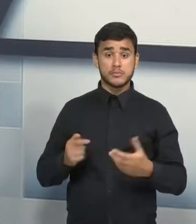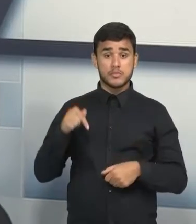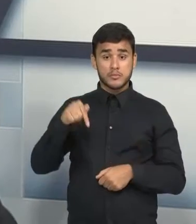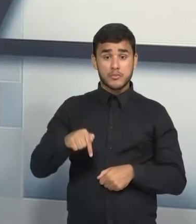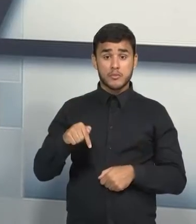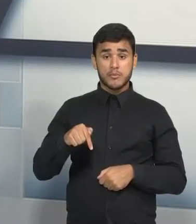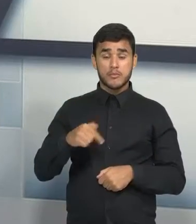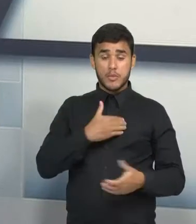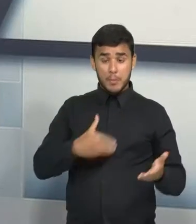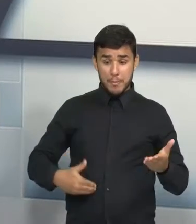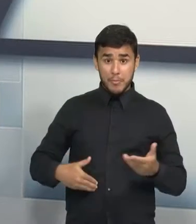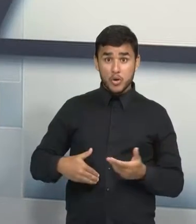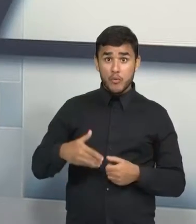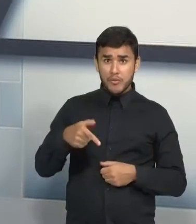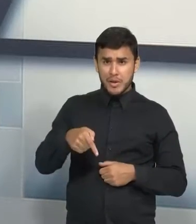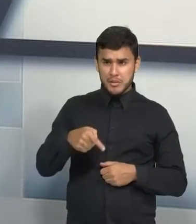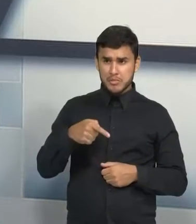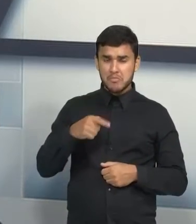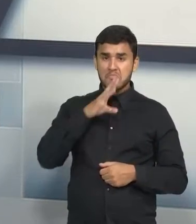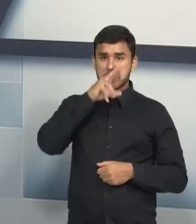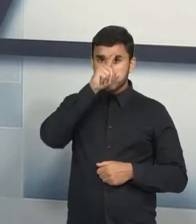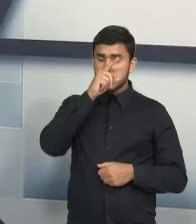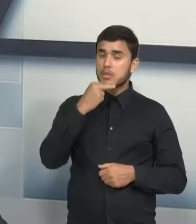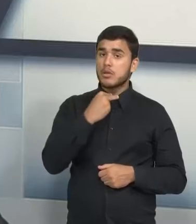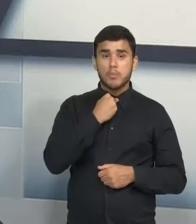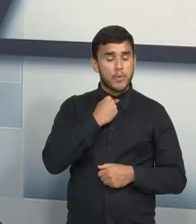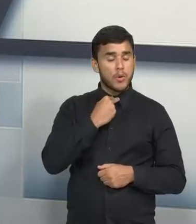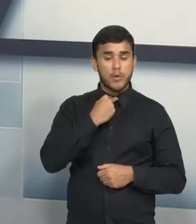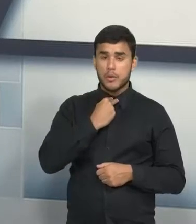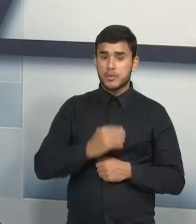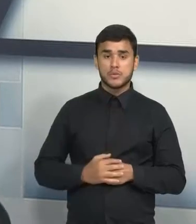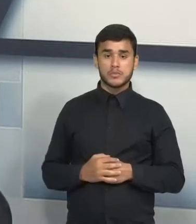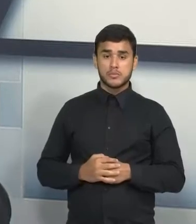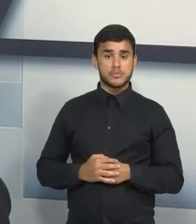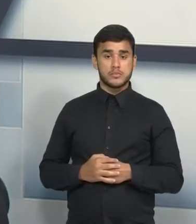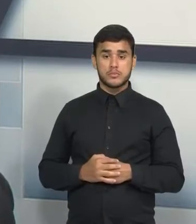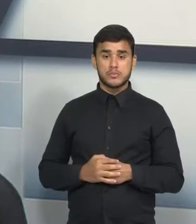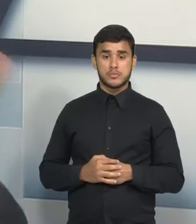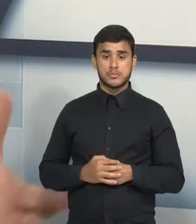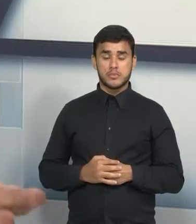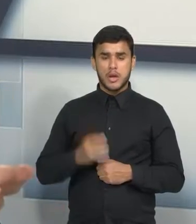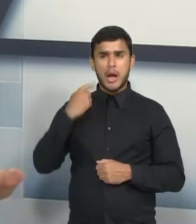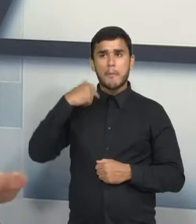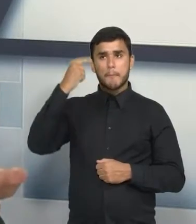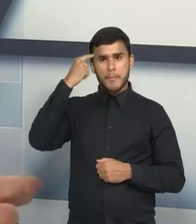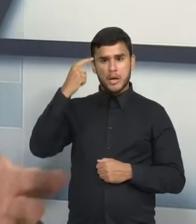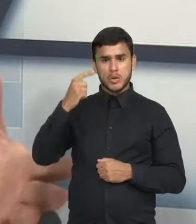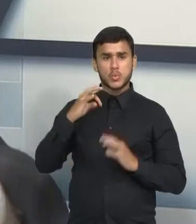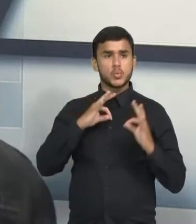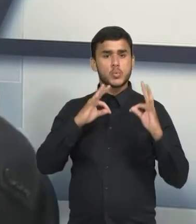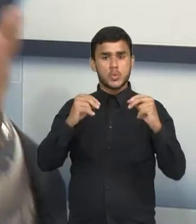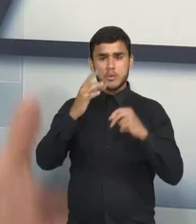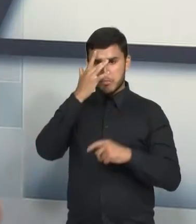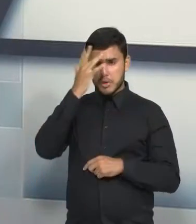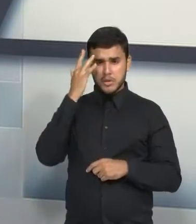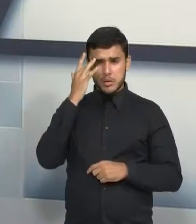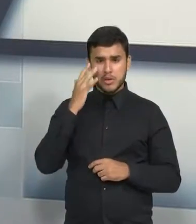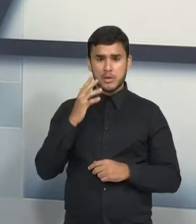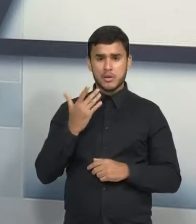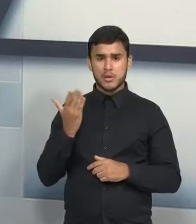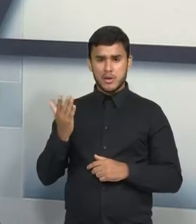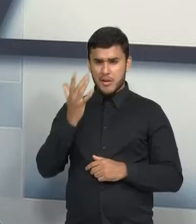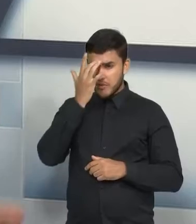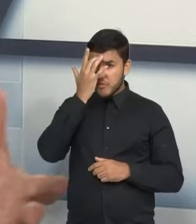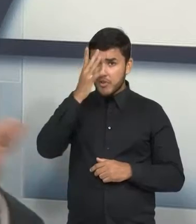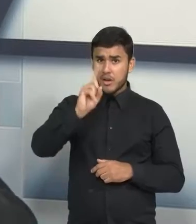ela é proibida. Tá certo? Se o governador agir do jeito que esse achismo e essas coisas estão na rede